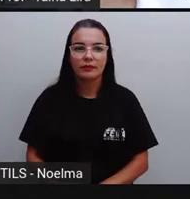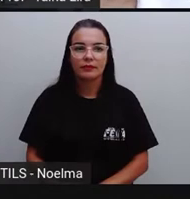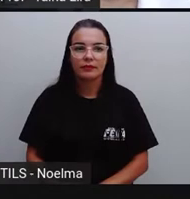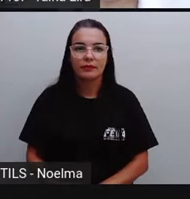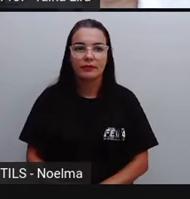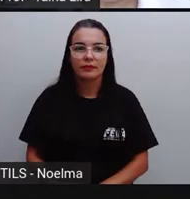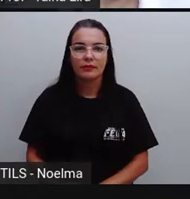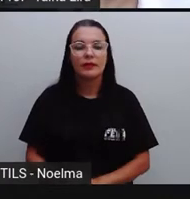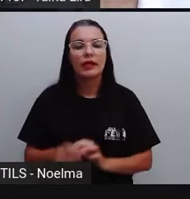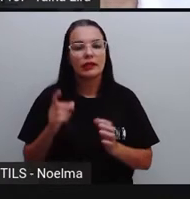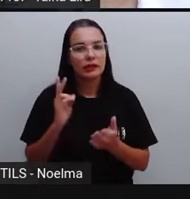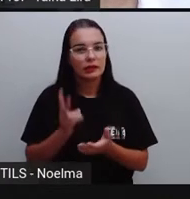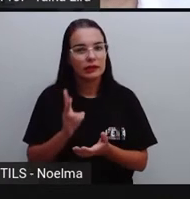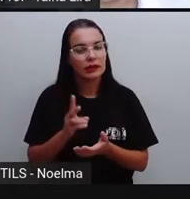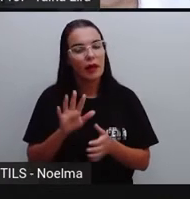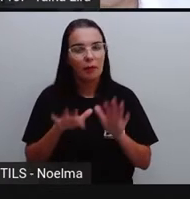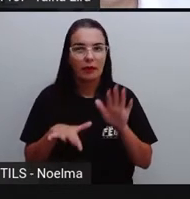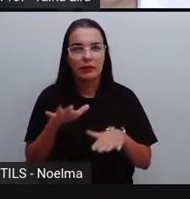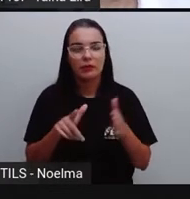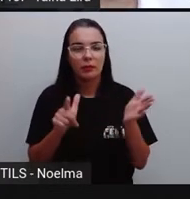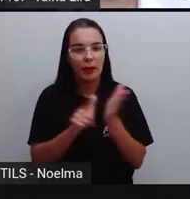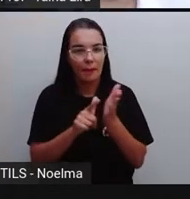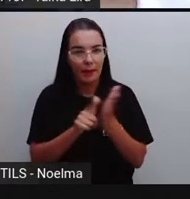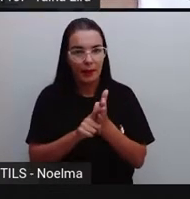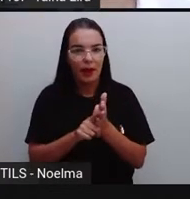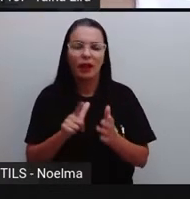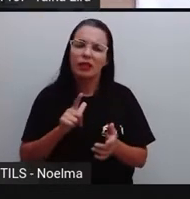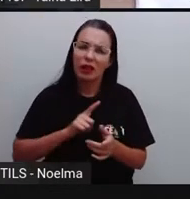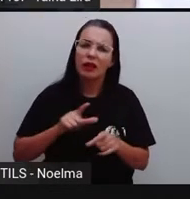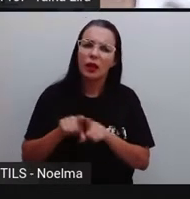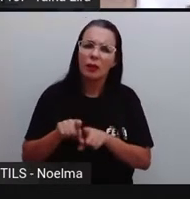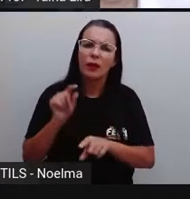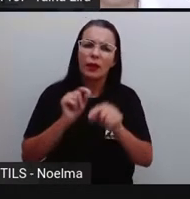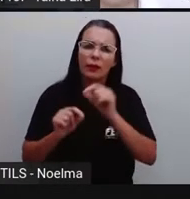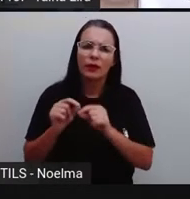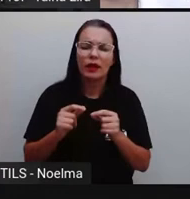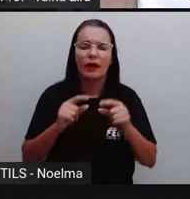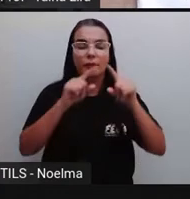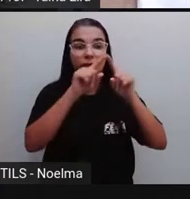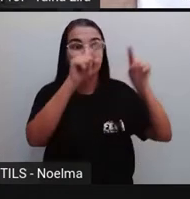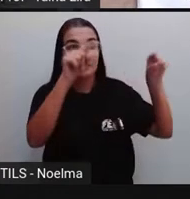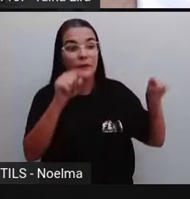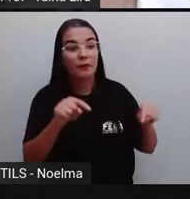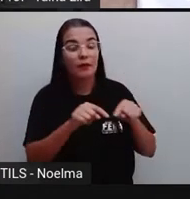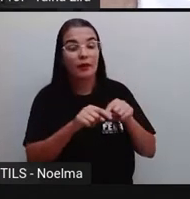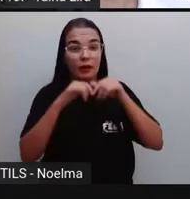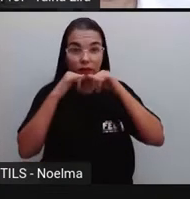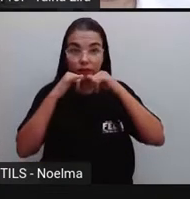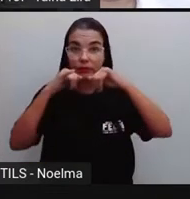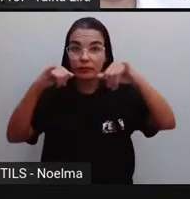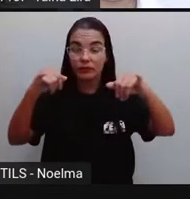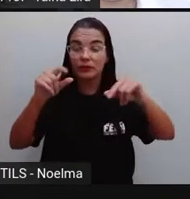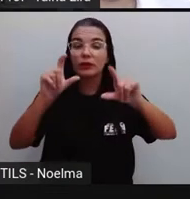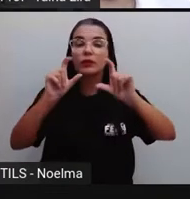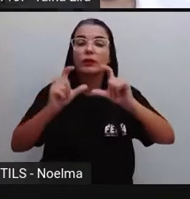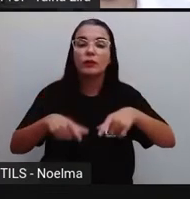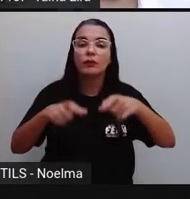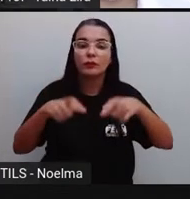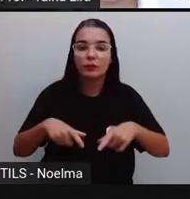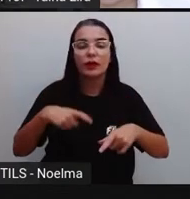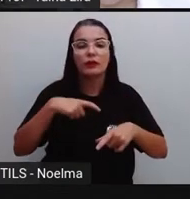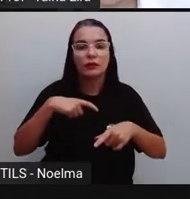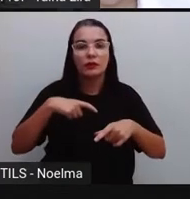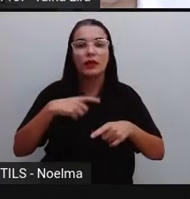geralmente papel. Mas nós também conseguimos encontrar cartazes publicitários de